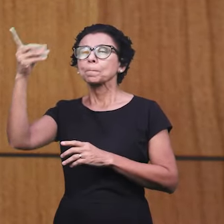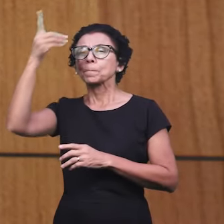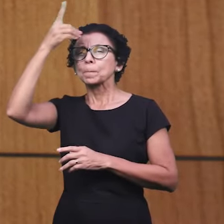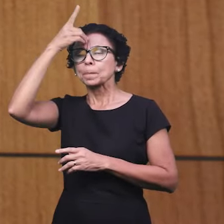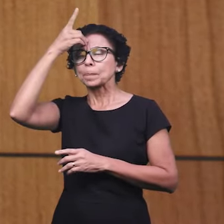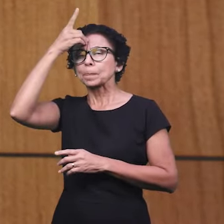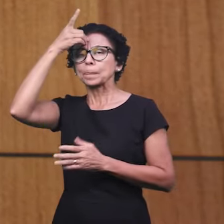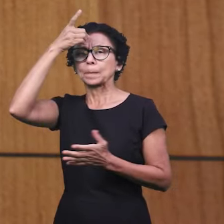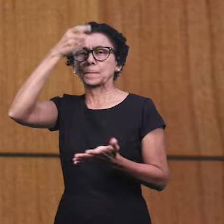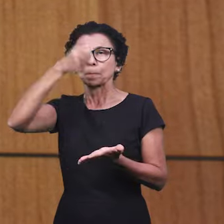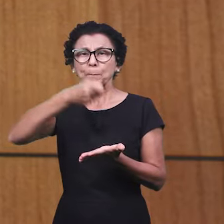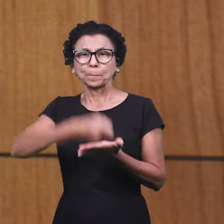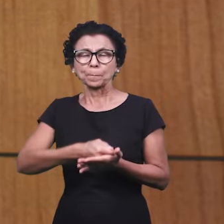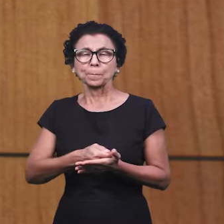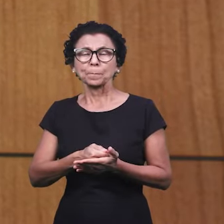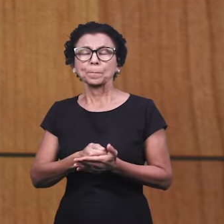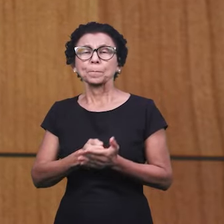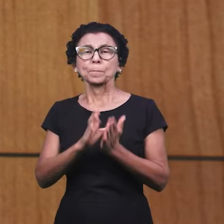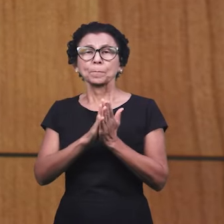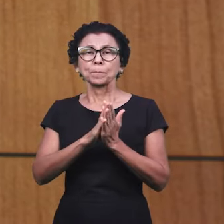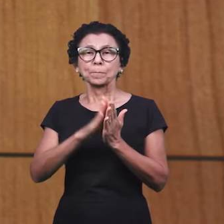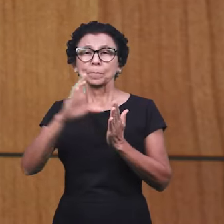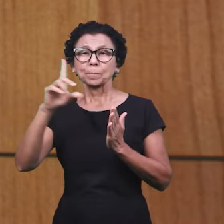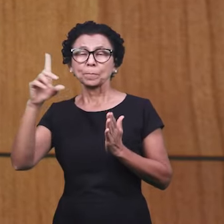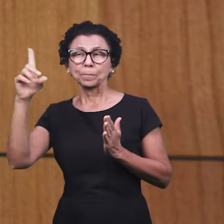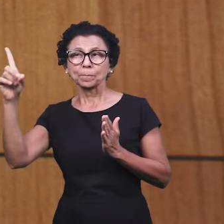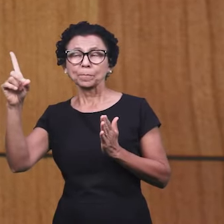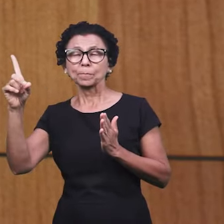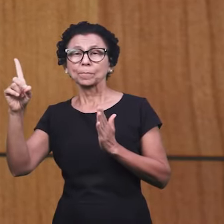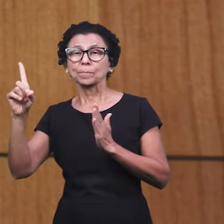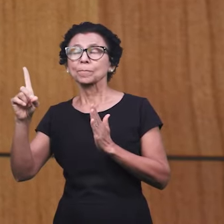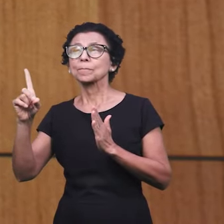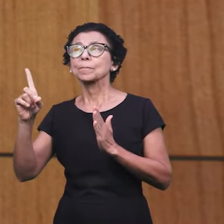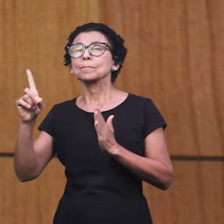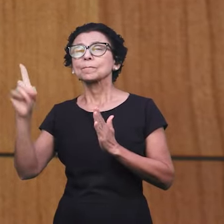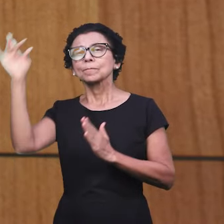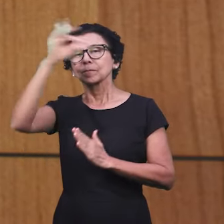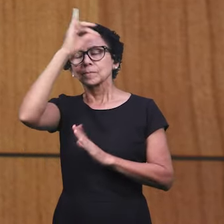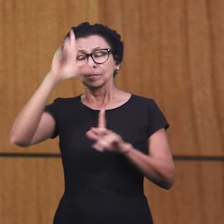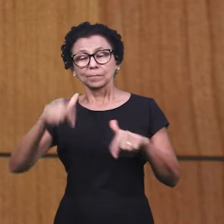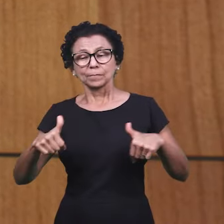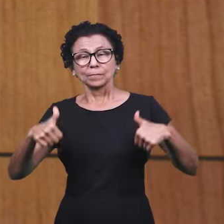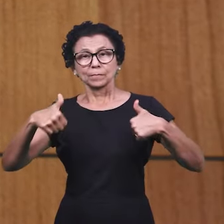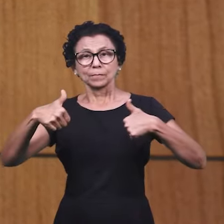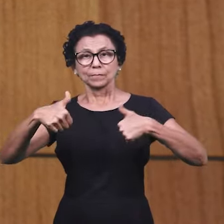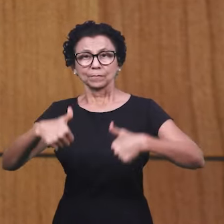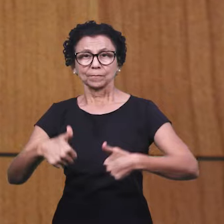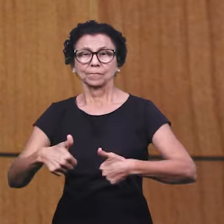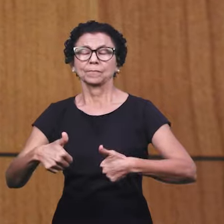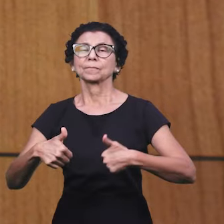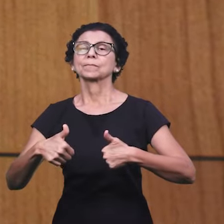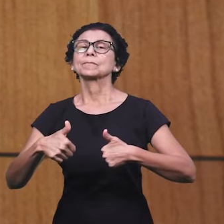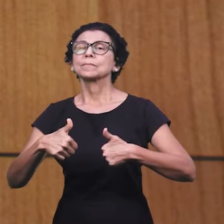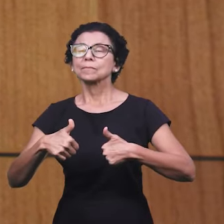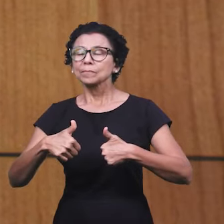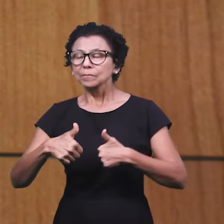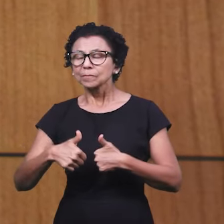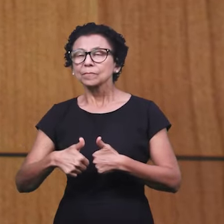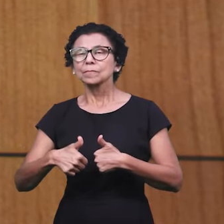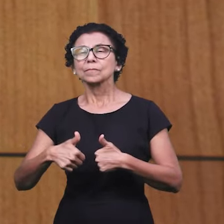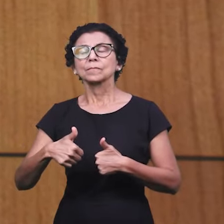espirituais, através da palavra, através dos atos de justiça neste culto, que possamos ver, ó Deus, a operação do Senhor na mente,